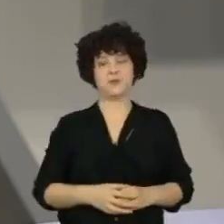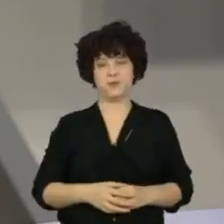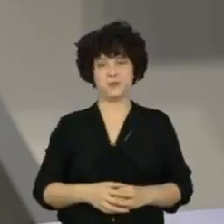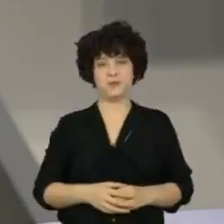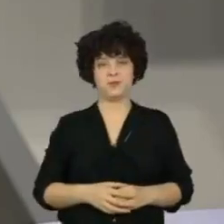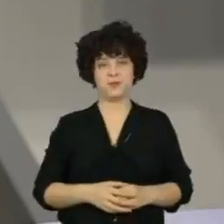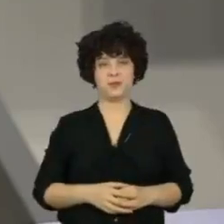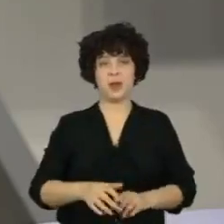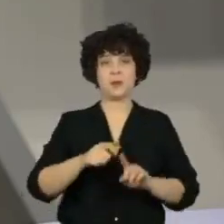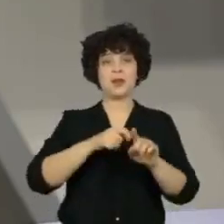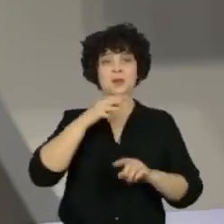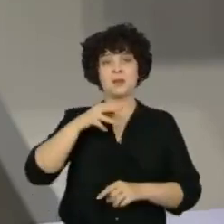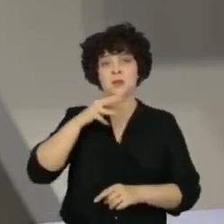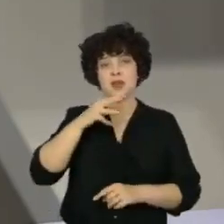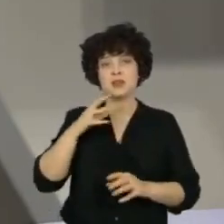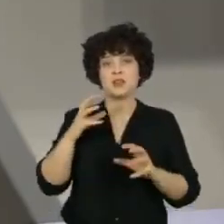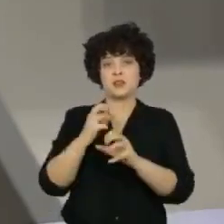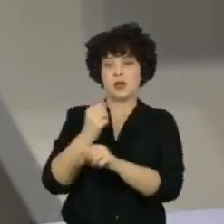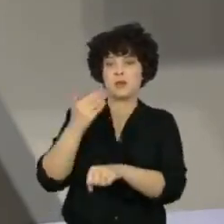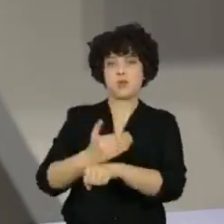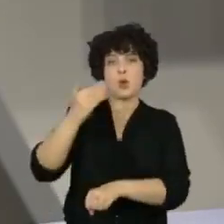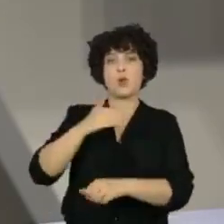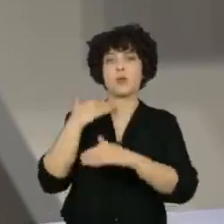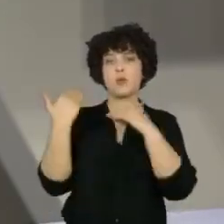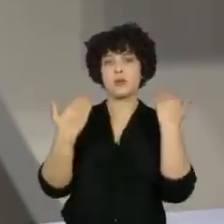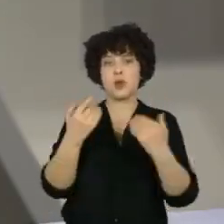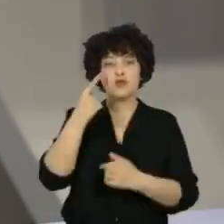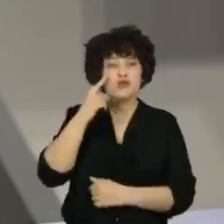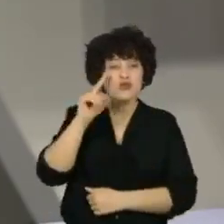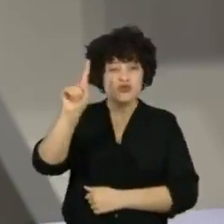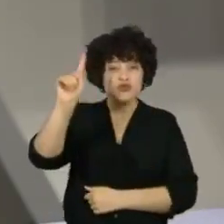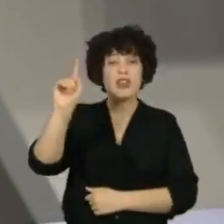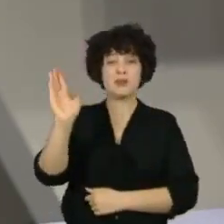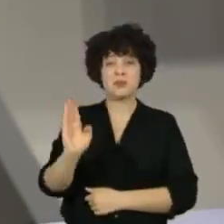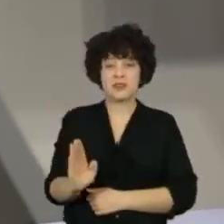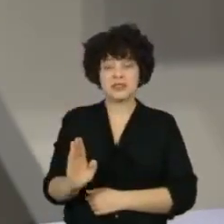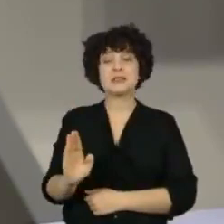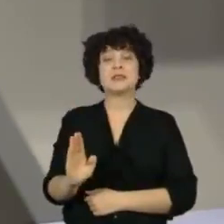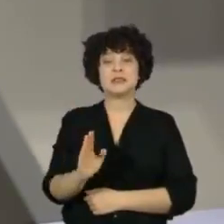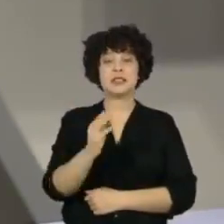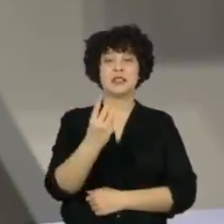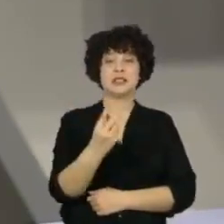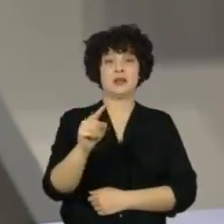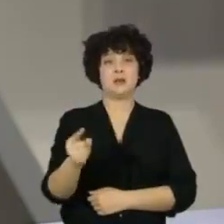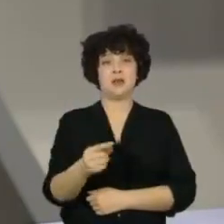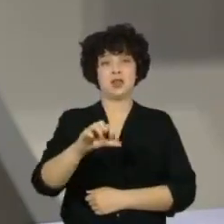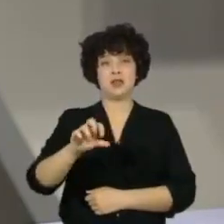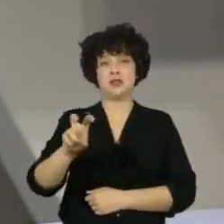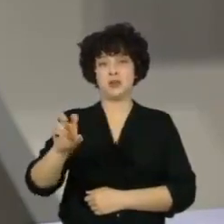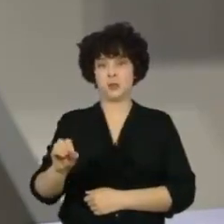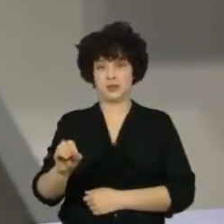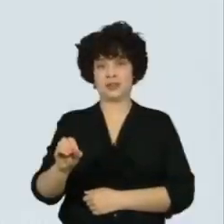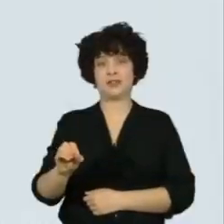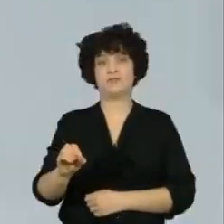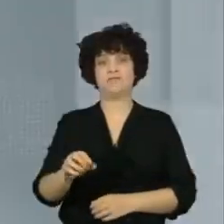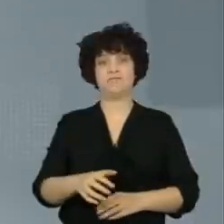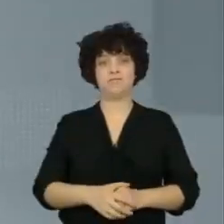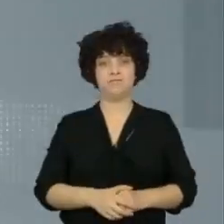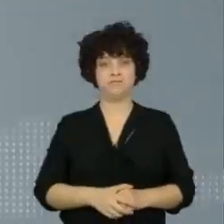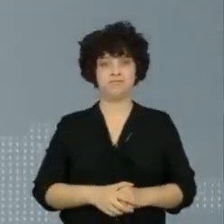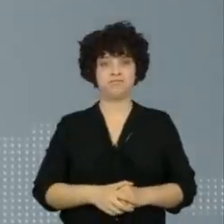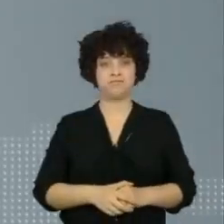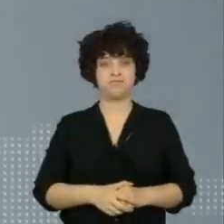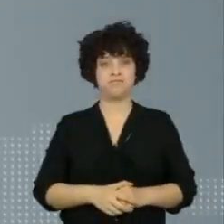a imagem terminou com o novo recorde de mortes em um único dia no Brasil 3.950